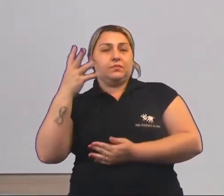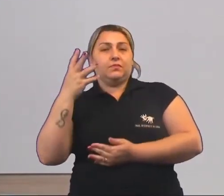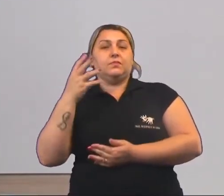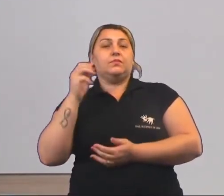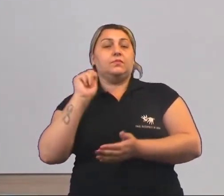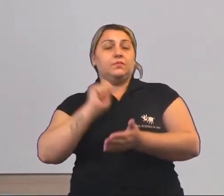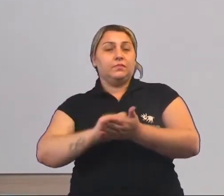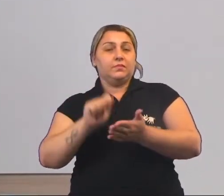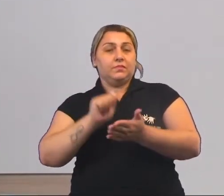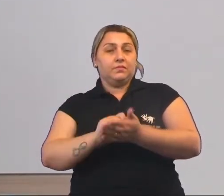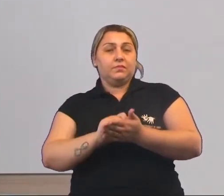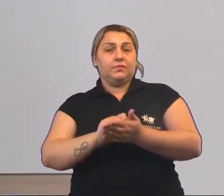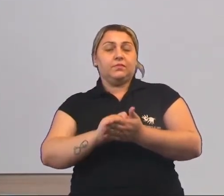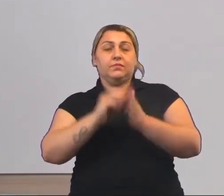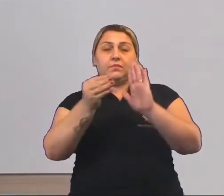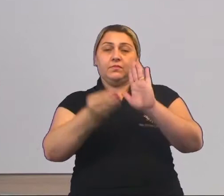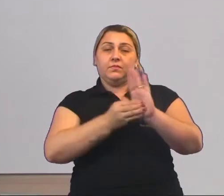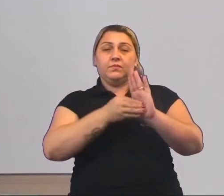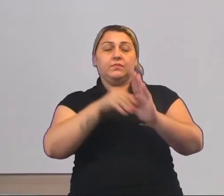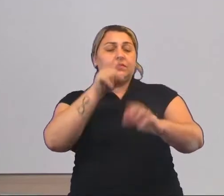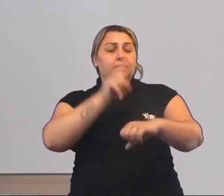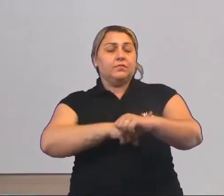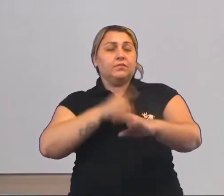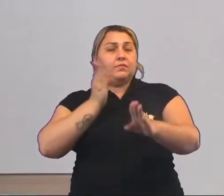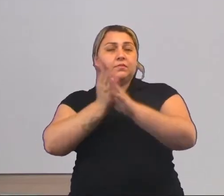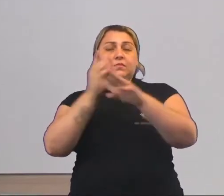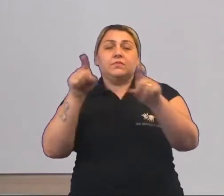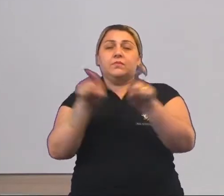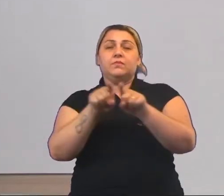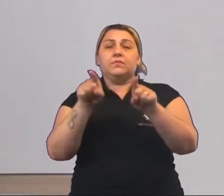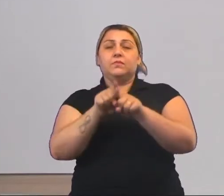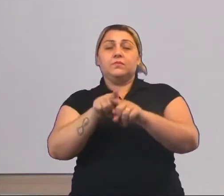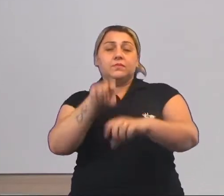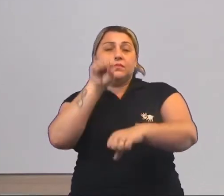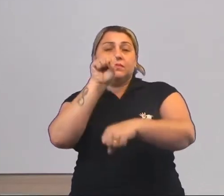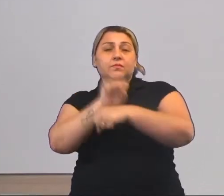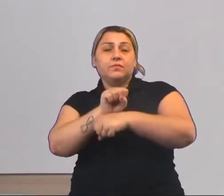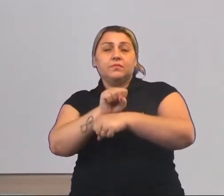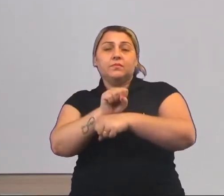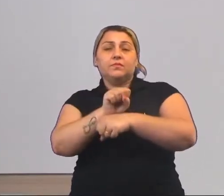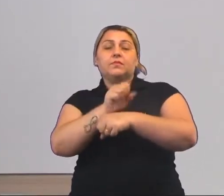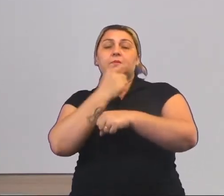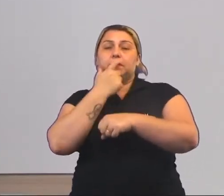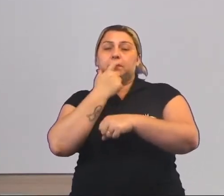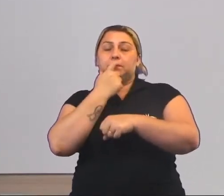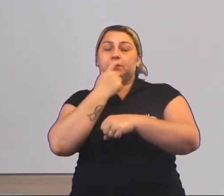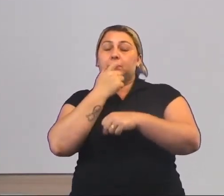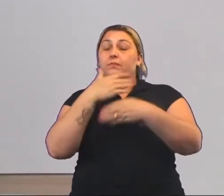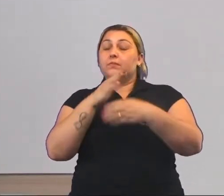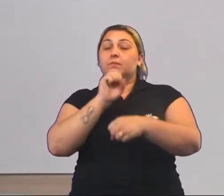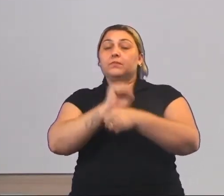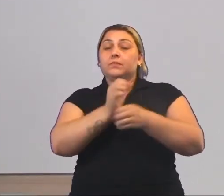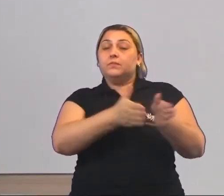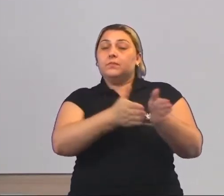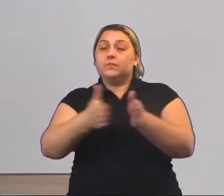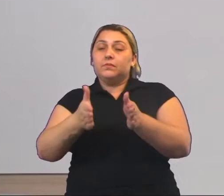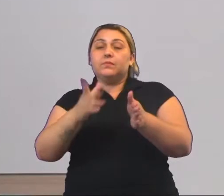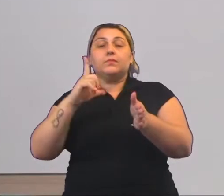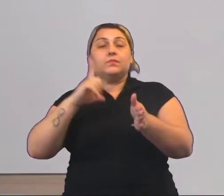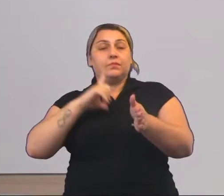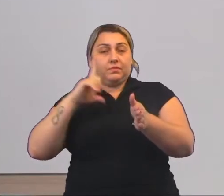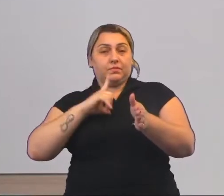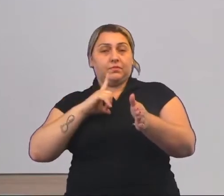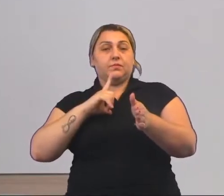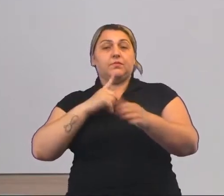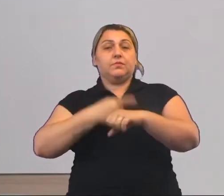vamos registrar o horário. E vamos descobrir também o intervalo de tempo, certo? Qual é o intervalo de tempo que tem